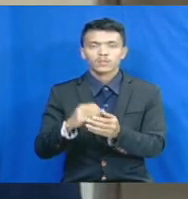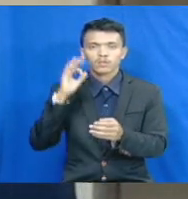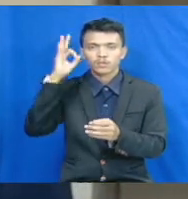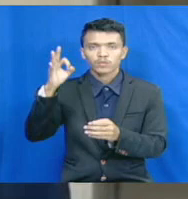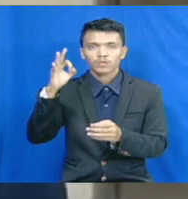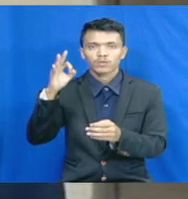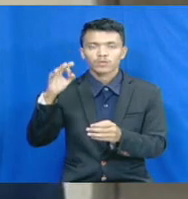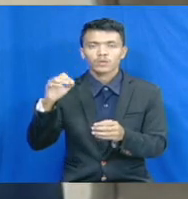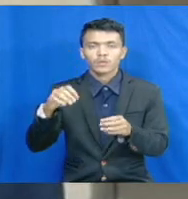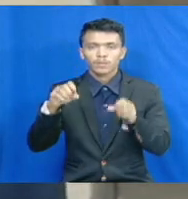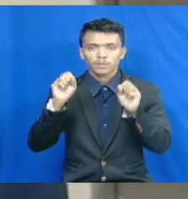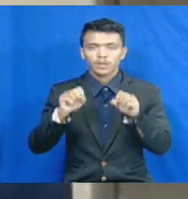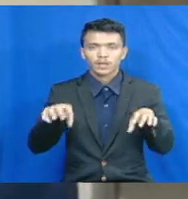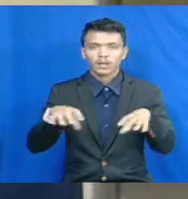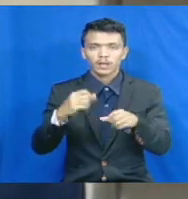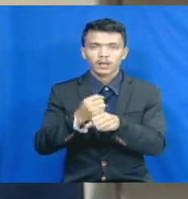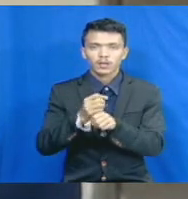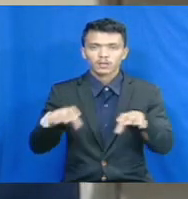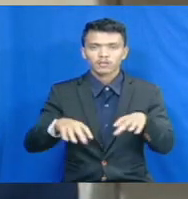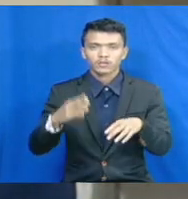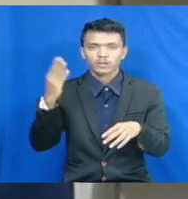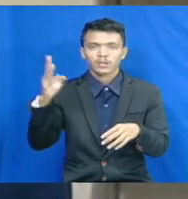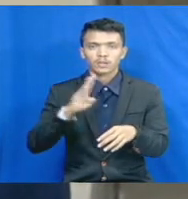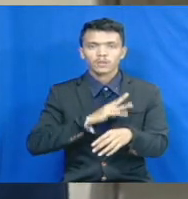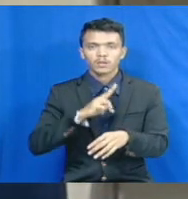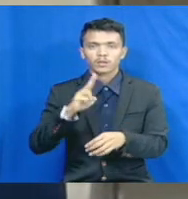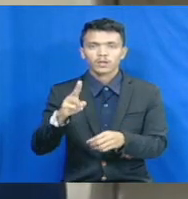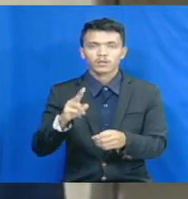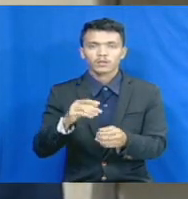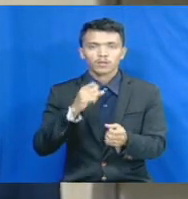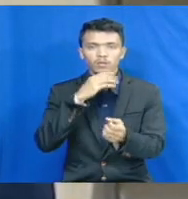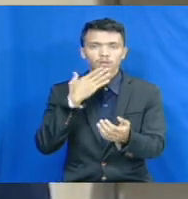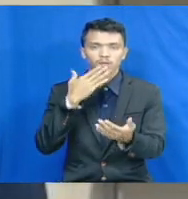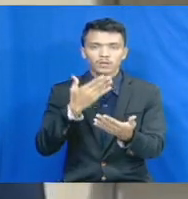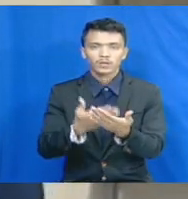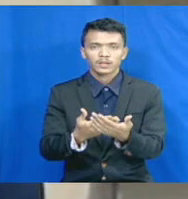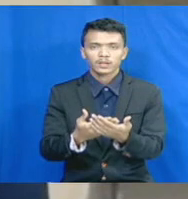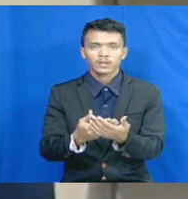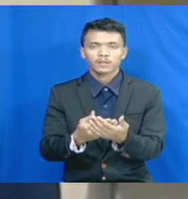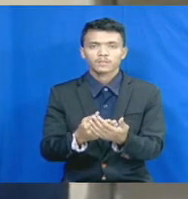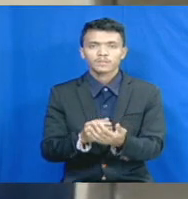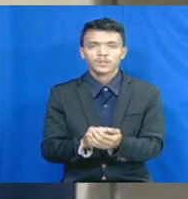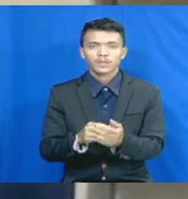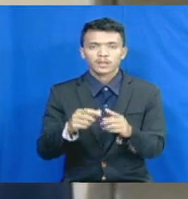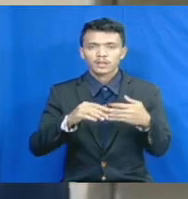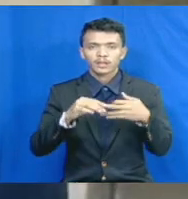halo di servisu ni kamari ya Baucau ba region ne hodia ki ya kondisiones para bele halo buat rumah ne liliu